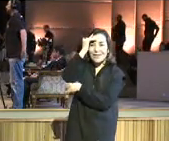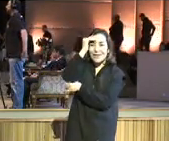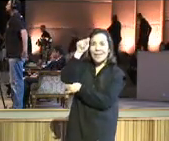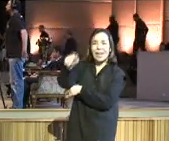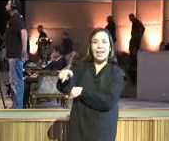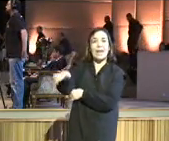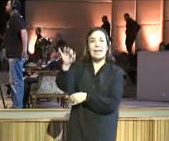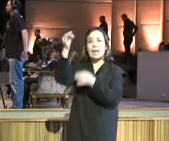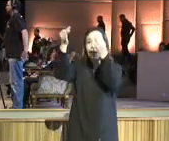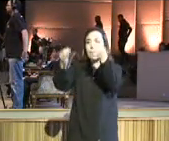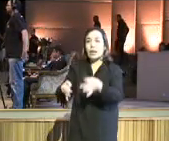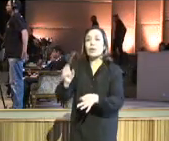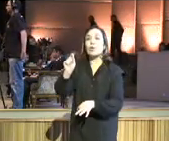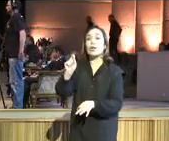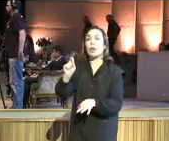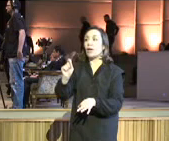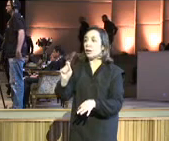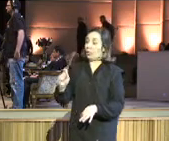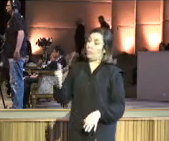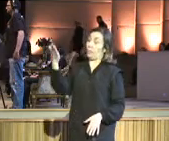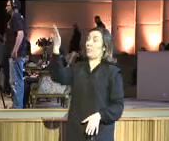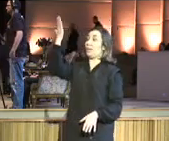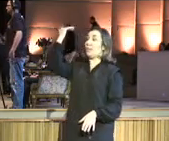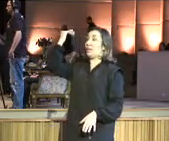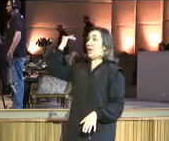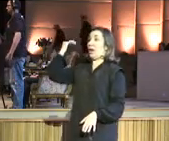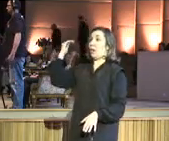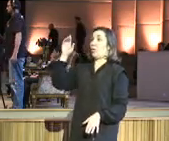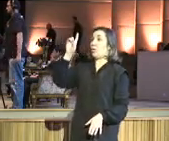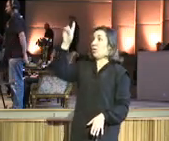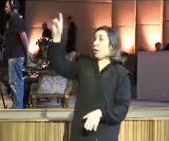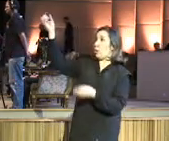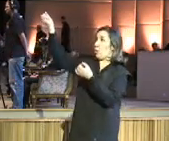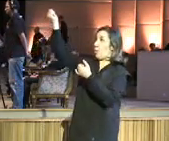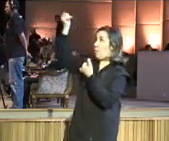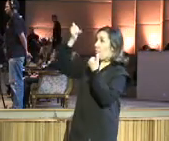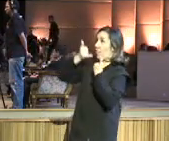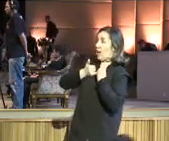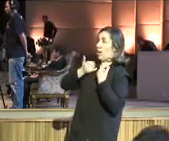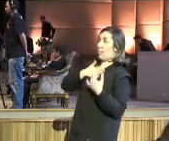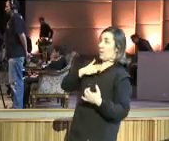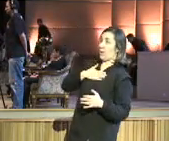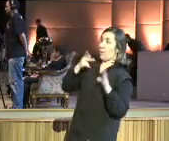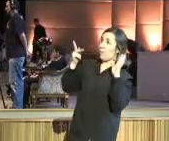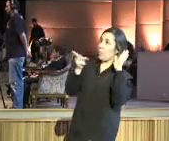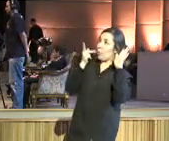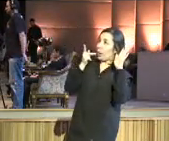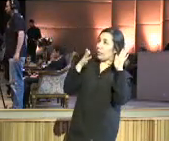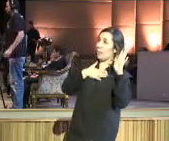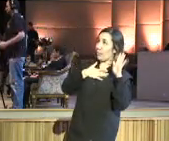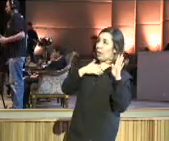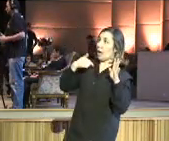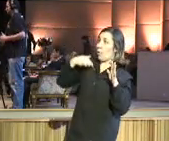E a única coisa que ele tinha era essa fé. E chegou a notícia